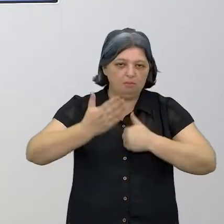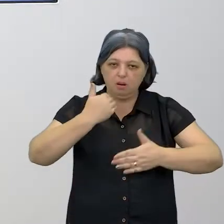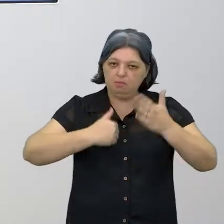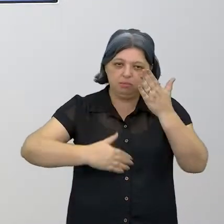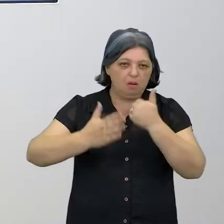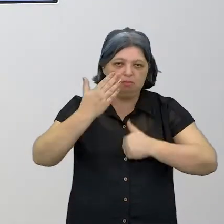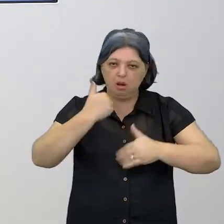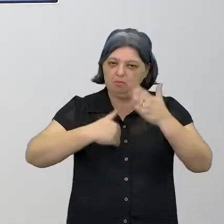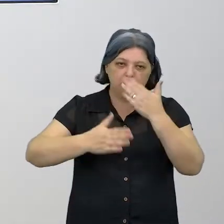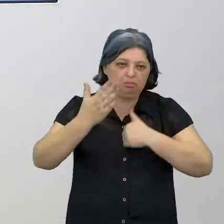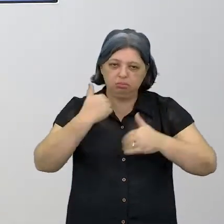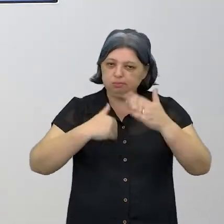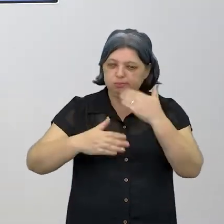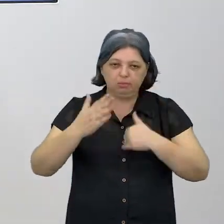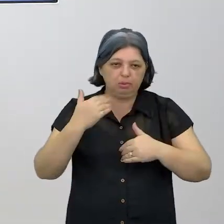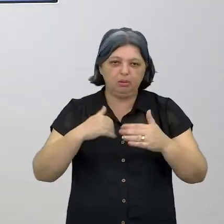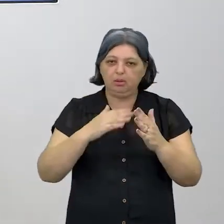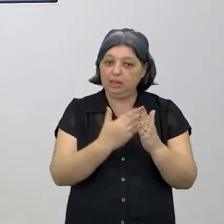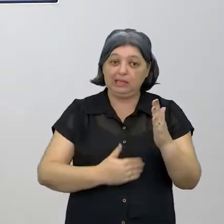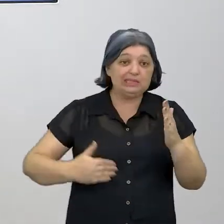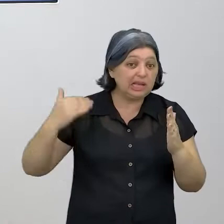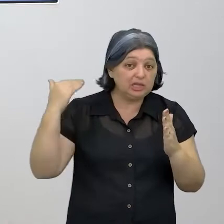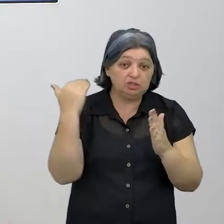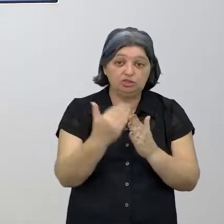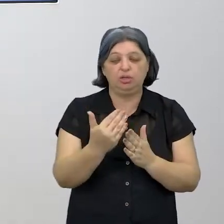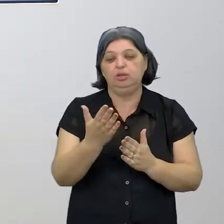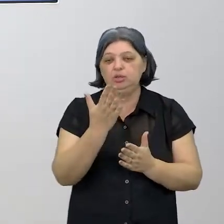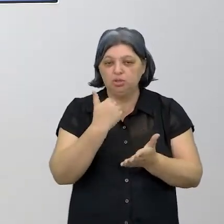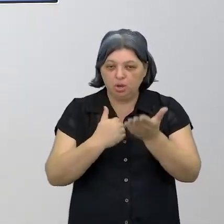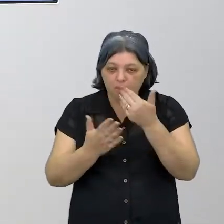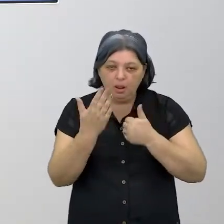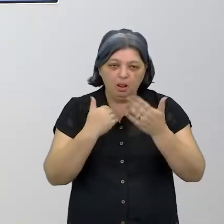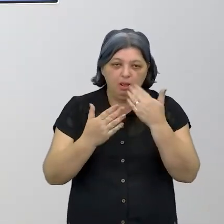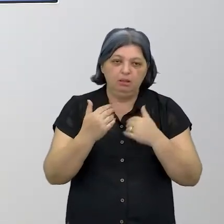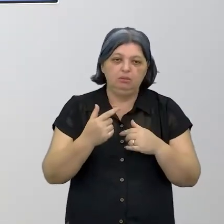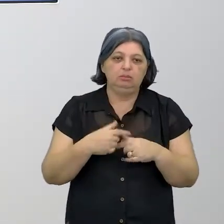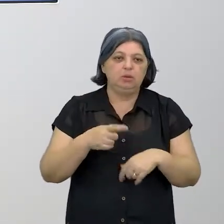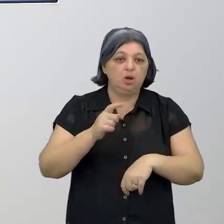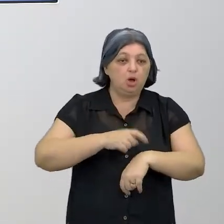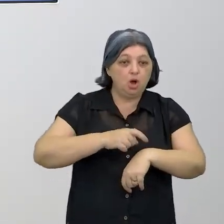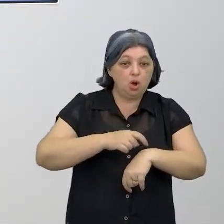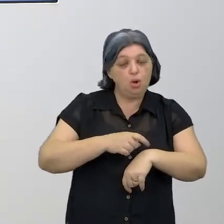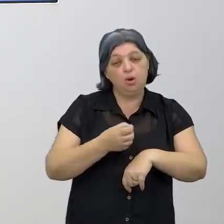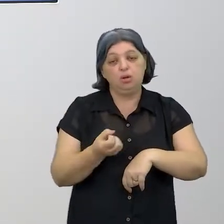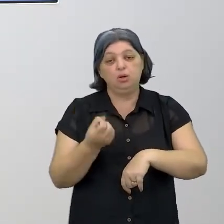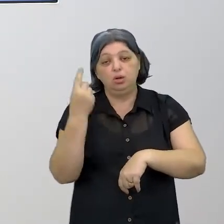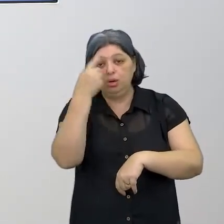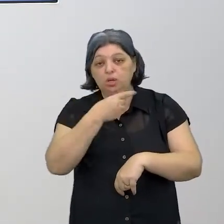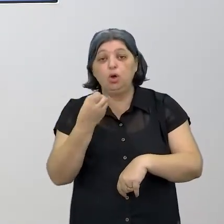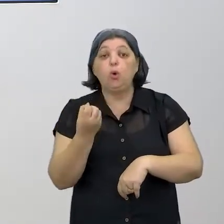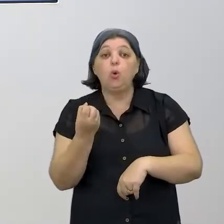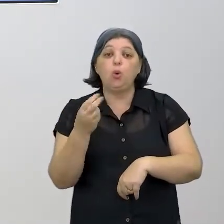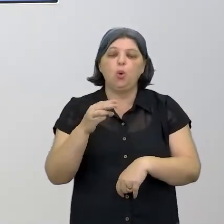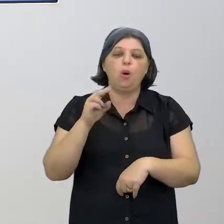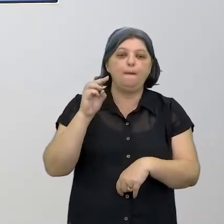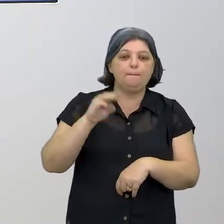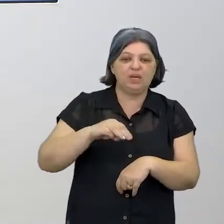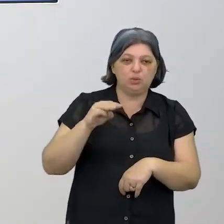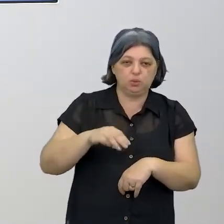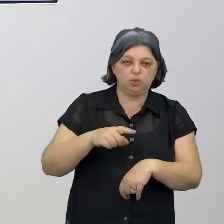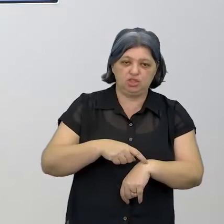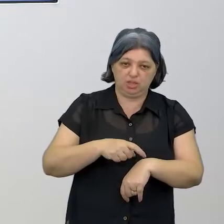absurdo de calorias, uma quantidade absurda de comida ou de calorias, em questão de horas ou minutos. Por isso que eu até citei no começo da